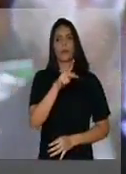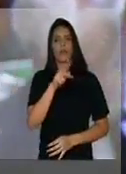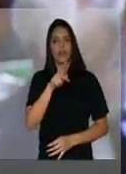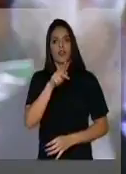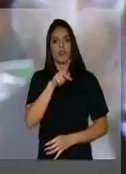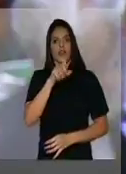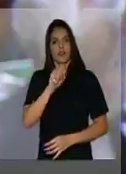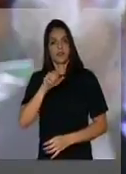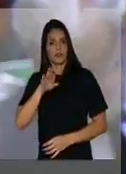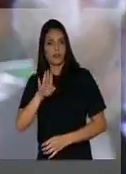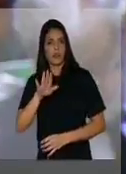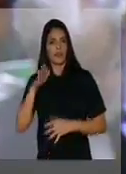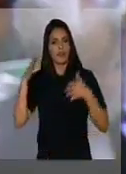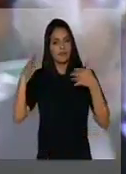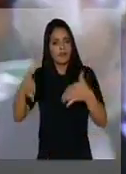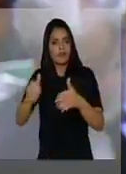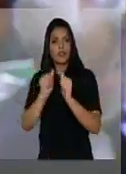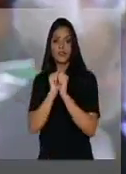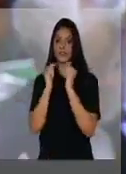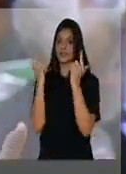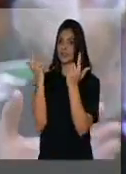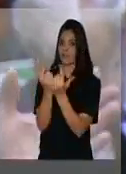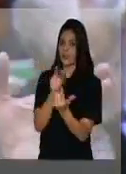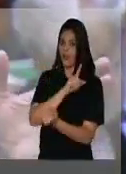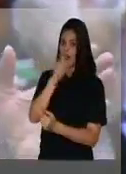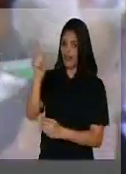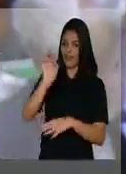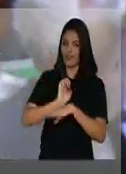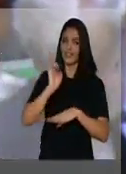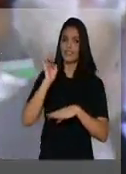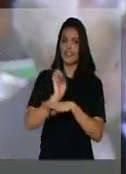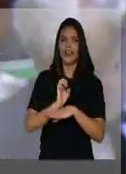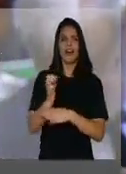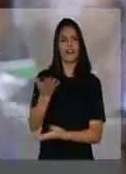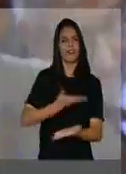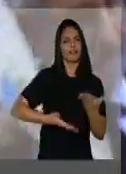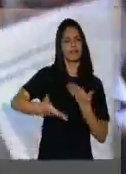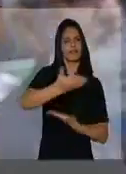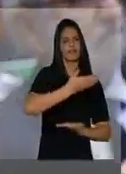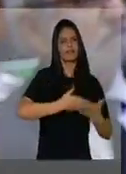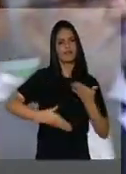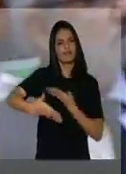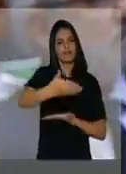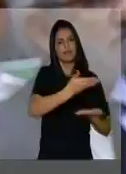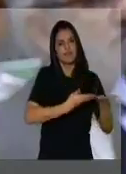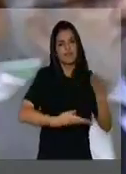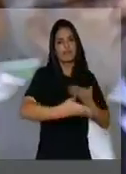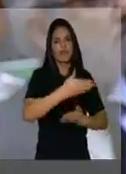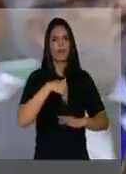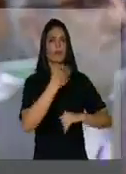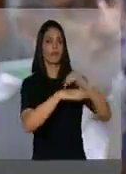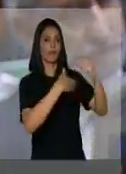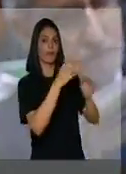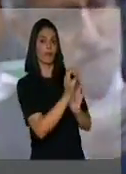estarem presentes na Assembleia Legislativa. Nós vamos trabalhar em harmonia pelo crescimento